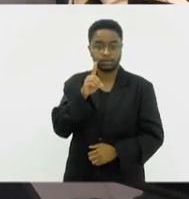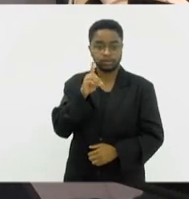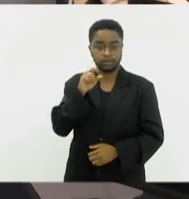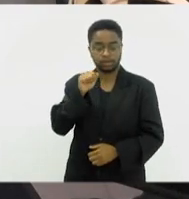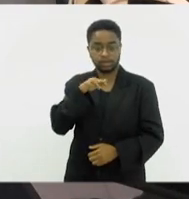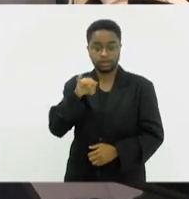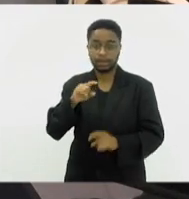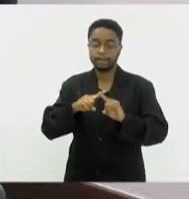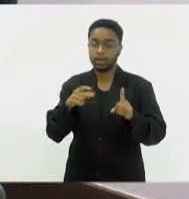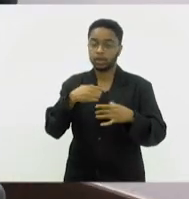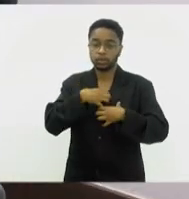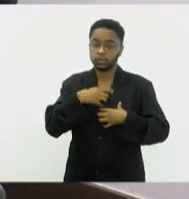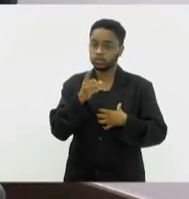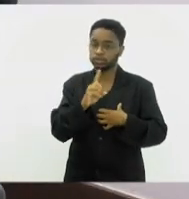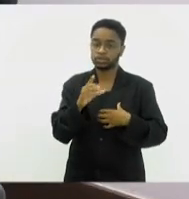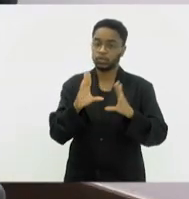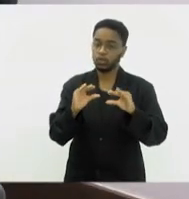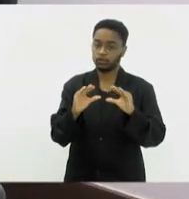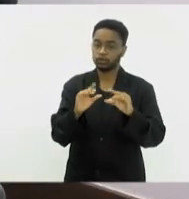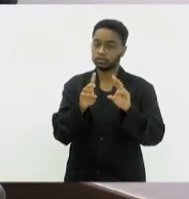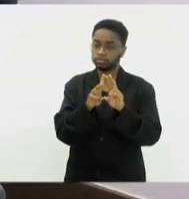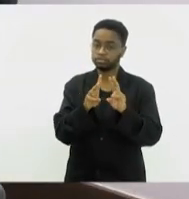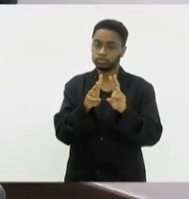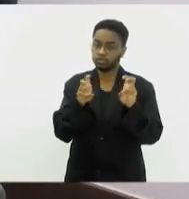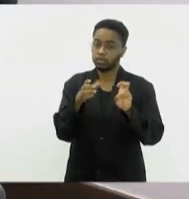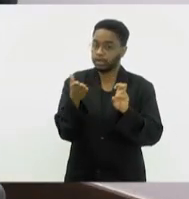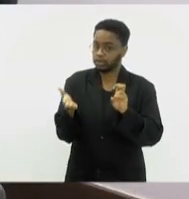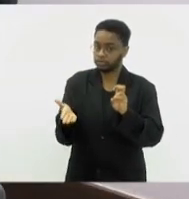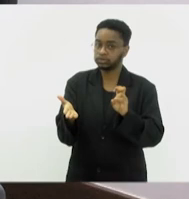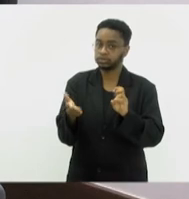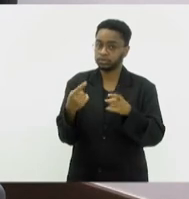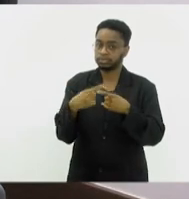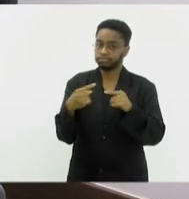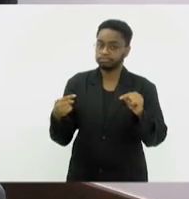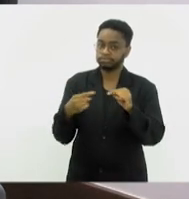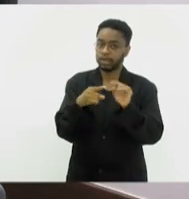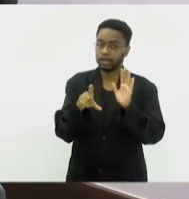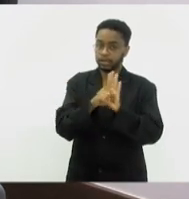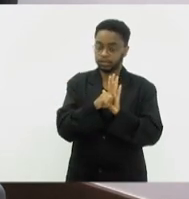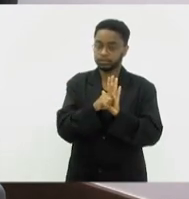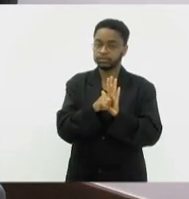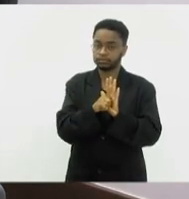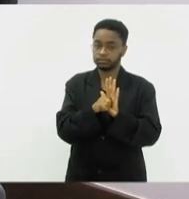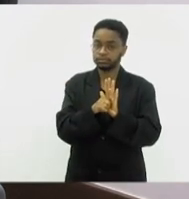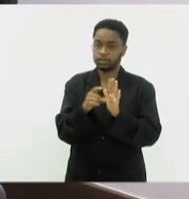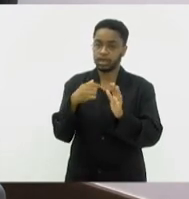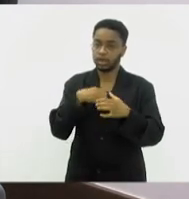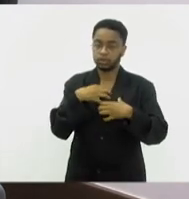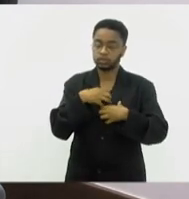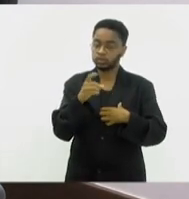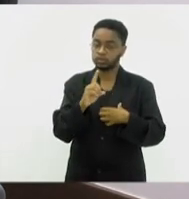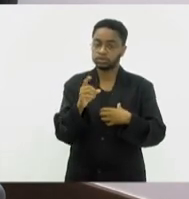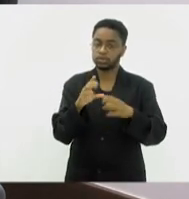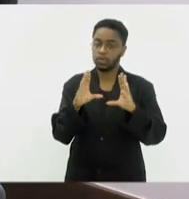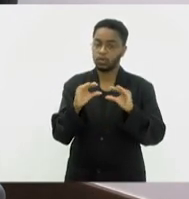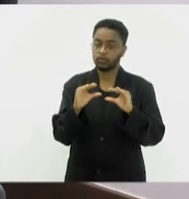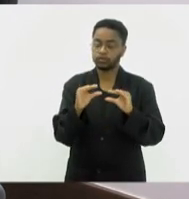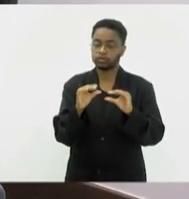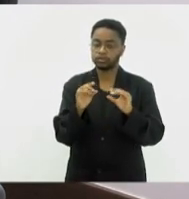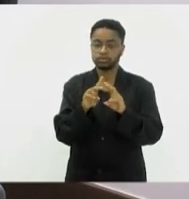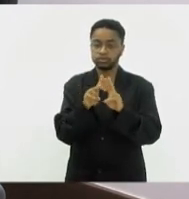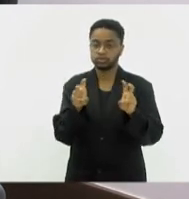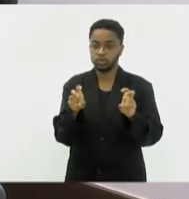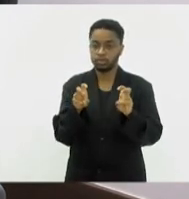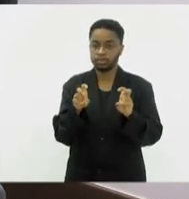não me sinto confortável sob esse aspecto, que é exclusivamente legal, sobre, no tocante a